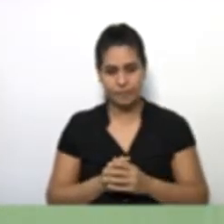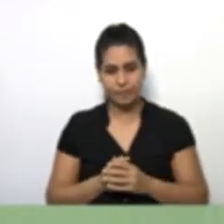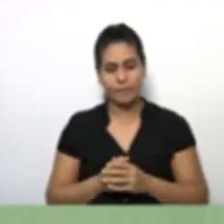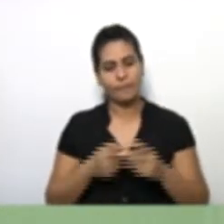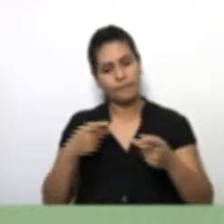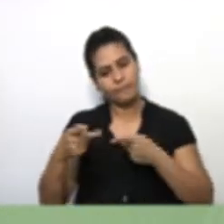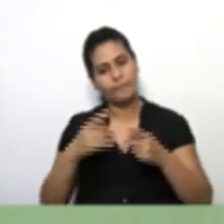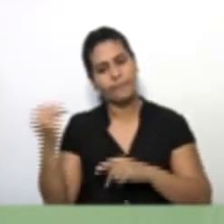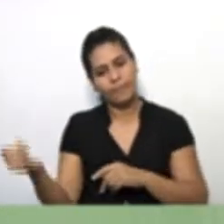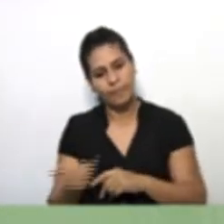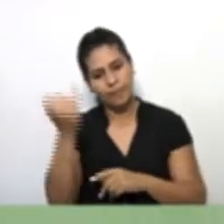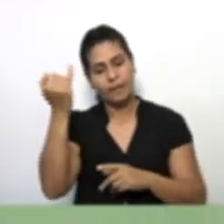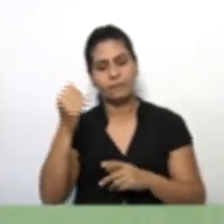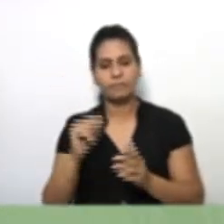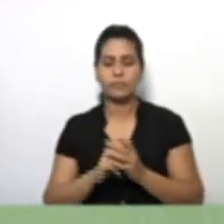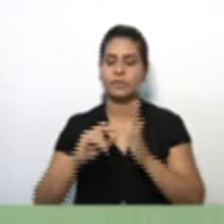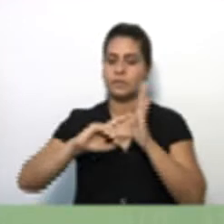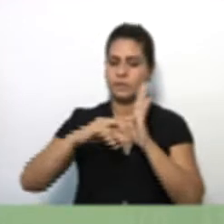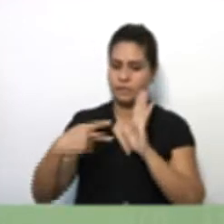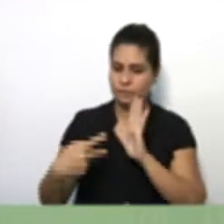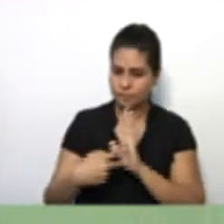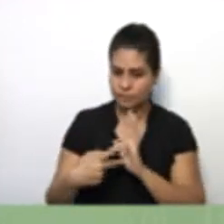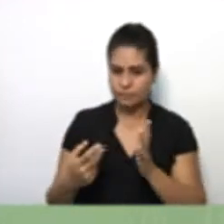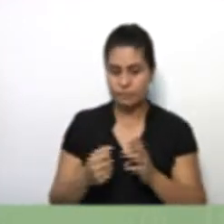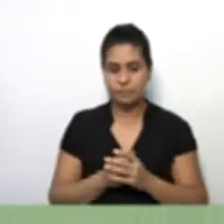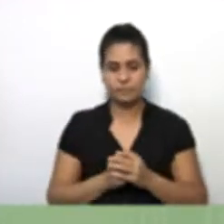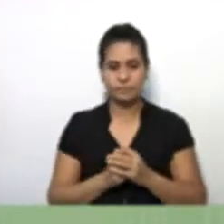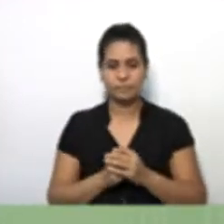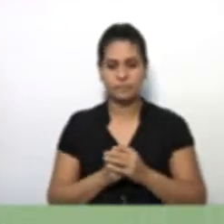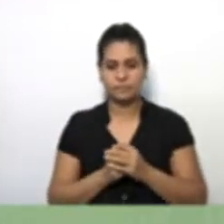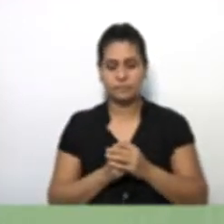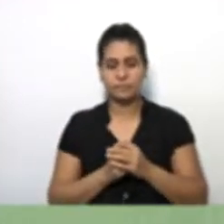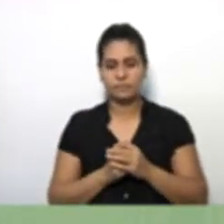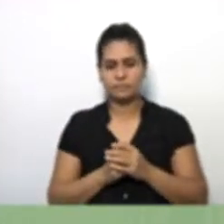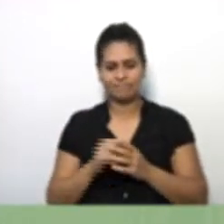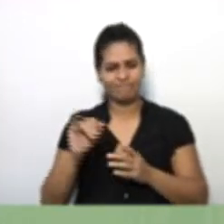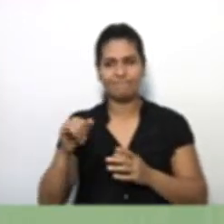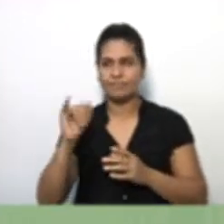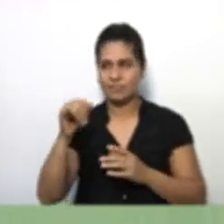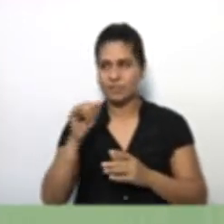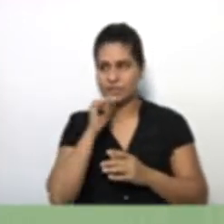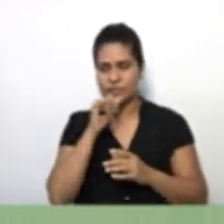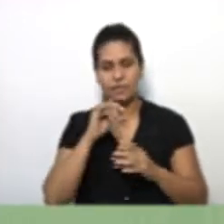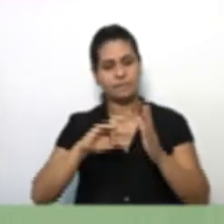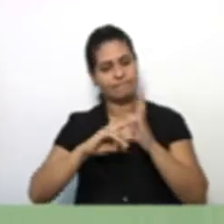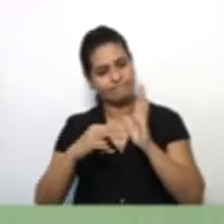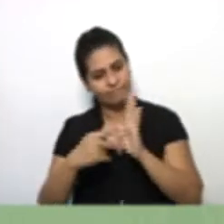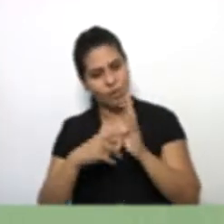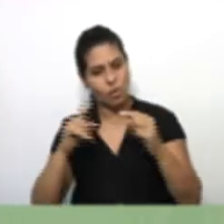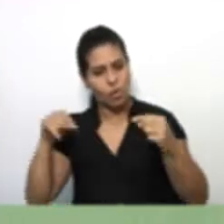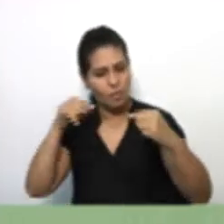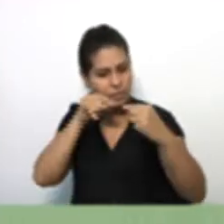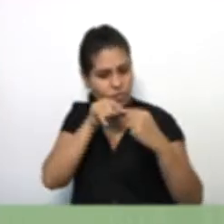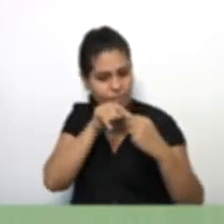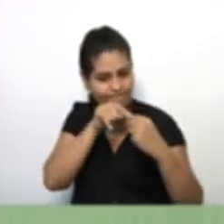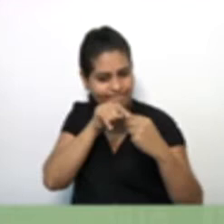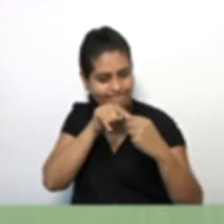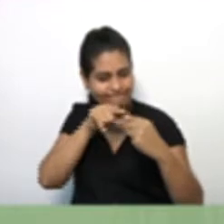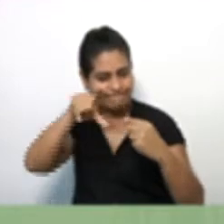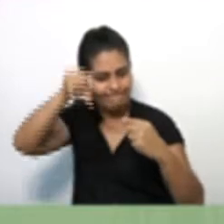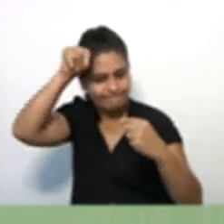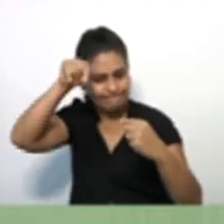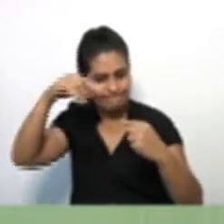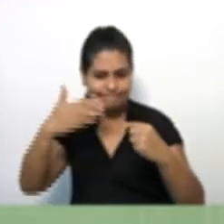importância? Planejar é importante, né? Os alunos até frisaram muito bem, né? Pois significa traçar objetivos,